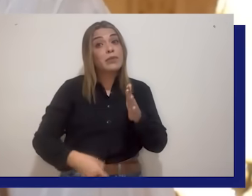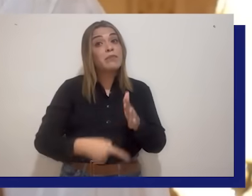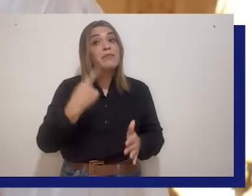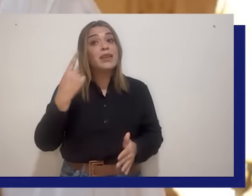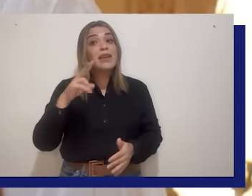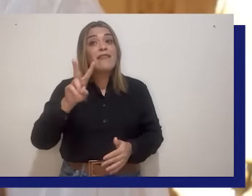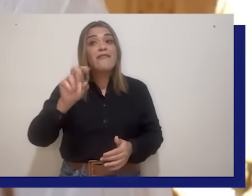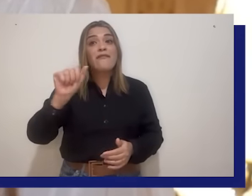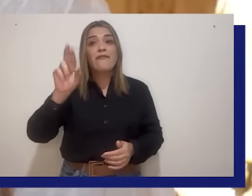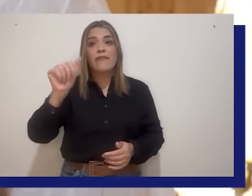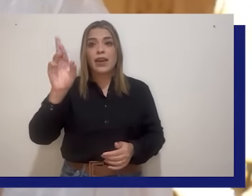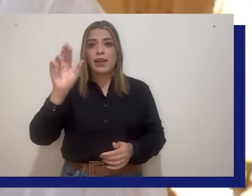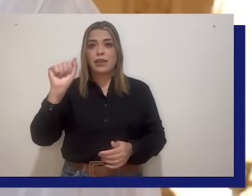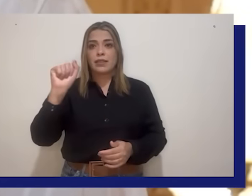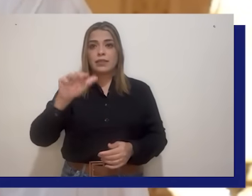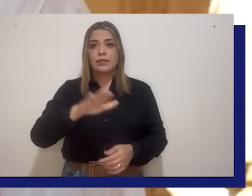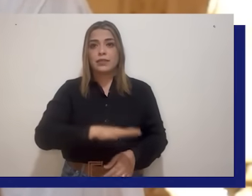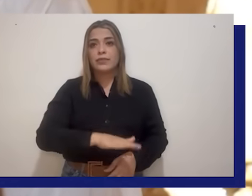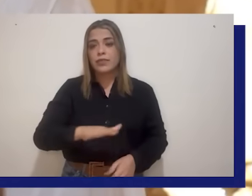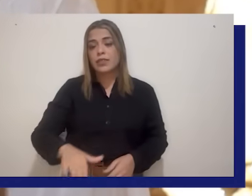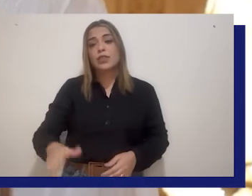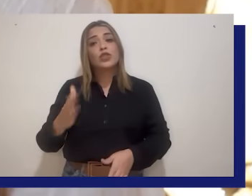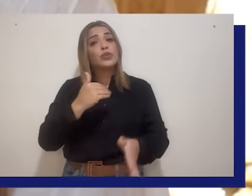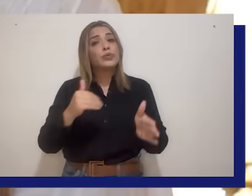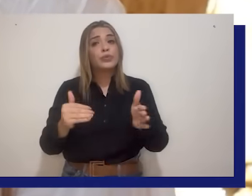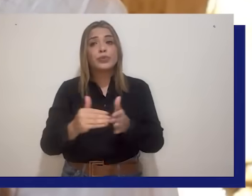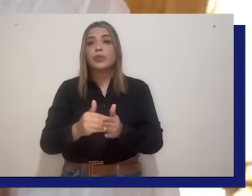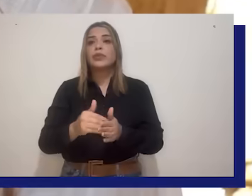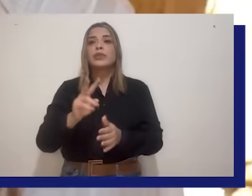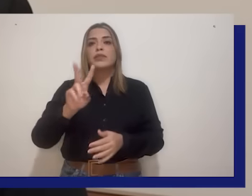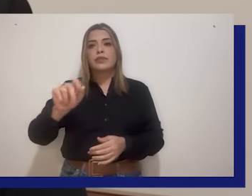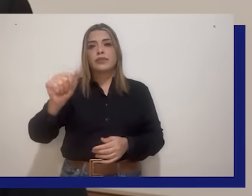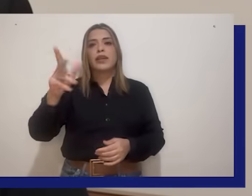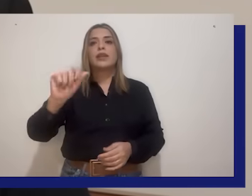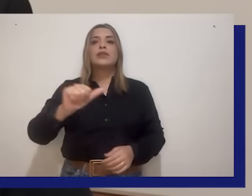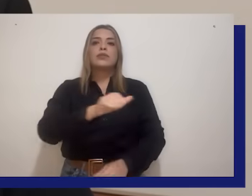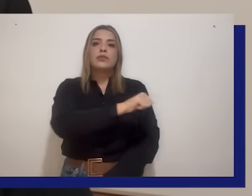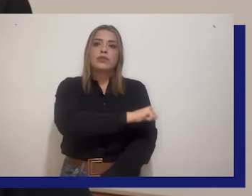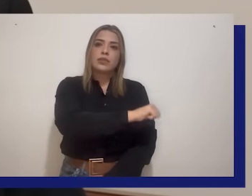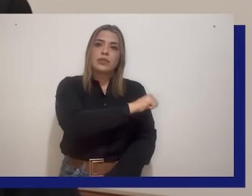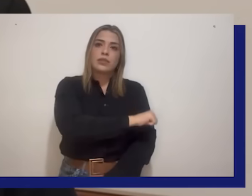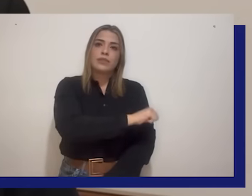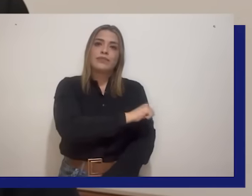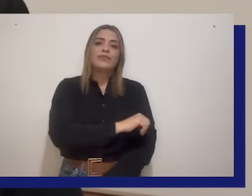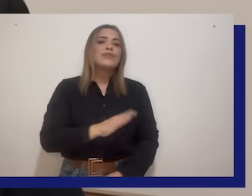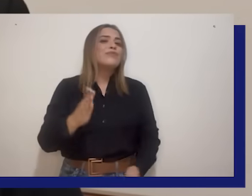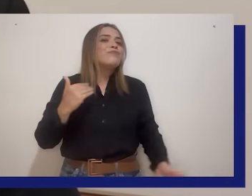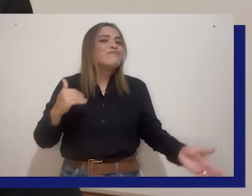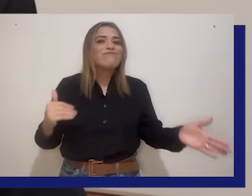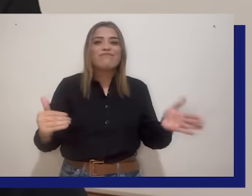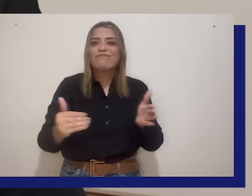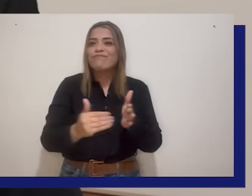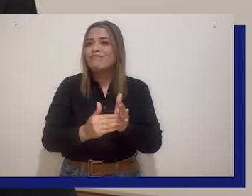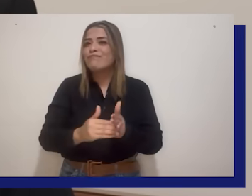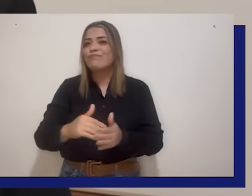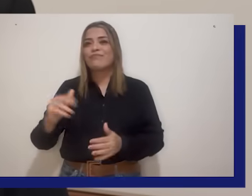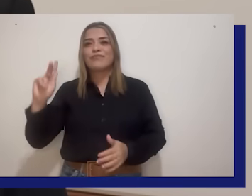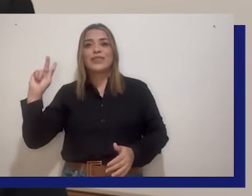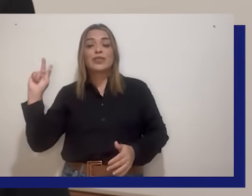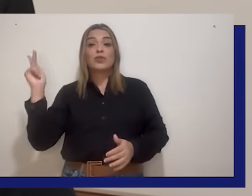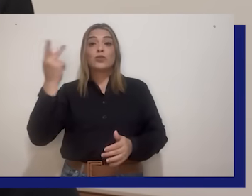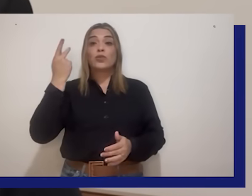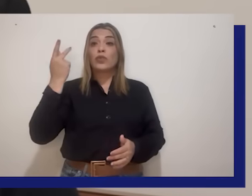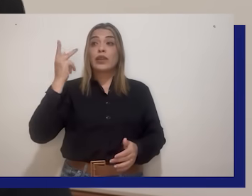infância e das varas de infância aqui do estado do Rio de Janeiro. Como tudo na história, é aquele olhar do que já foi